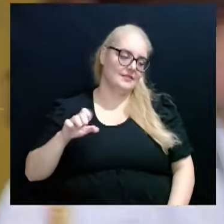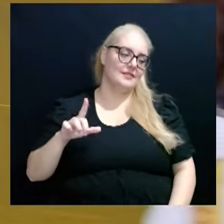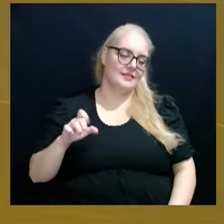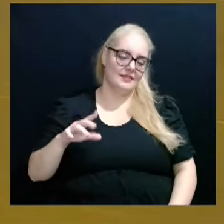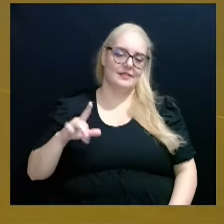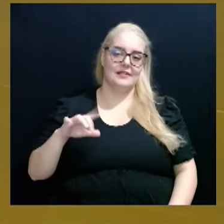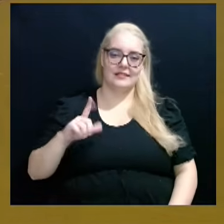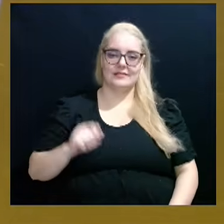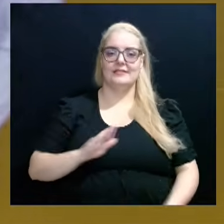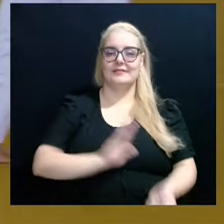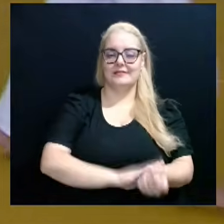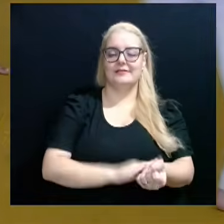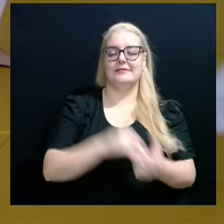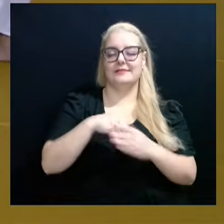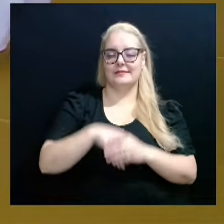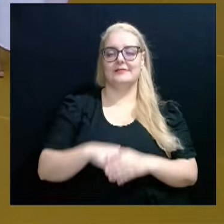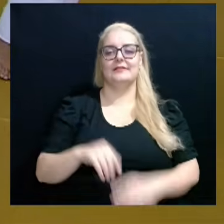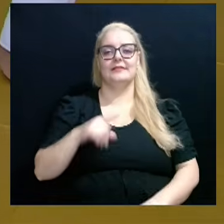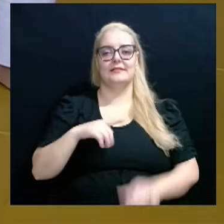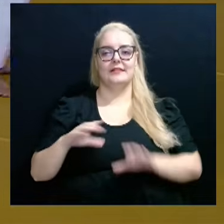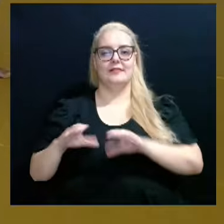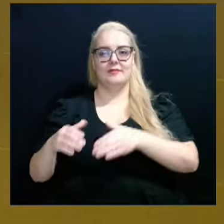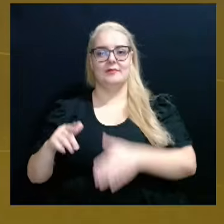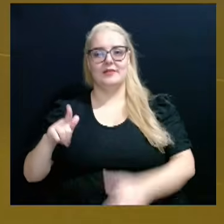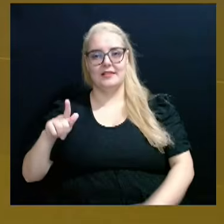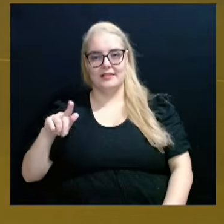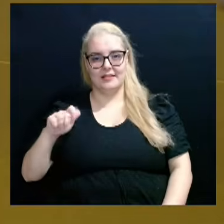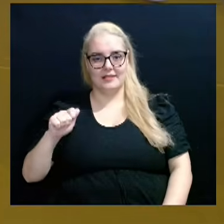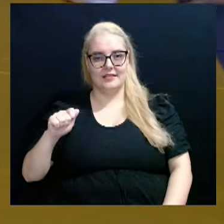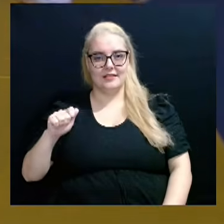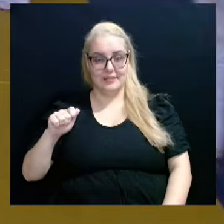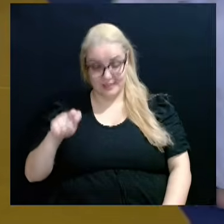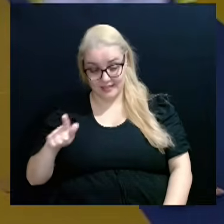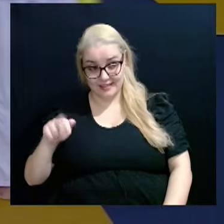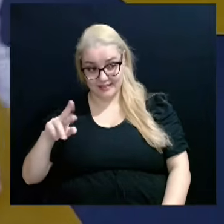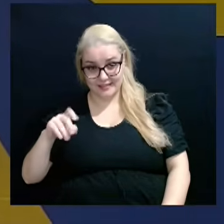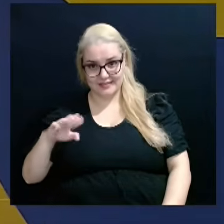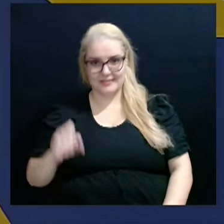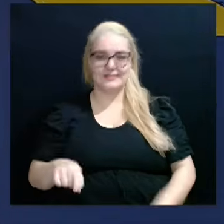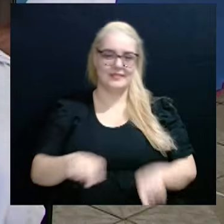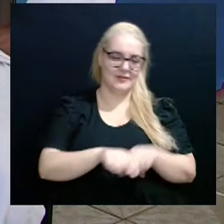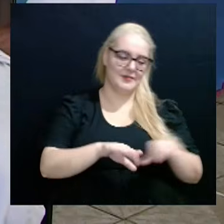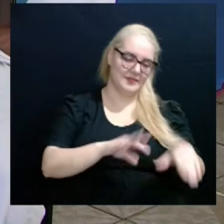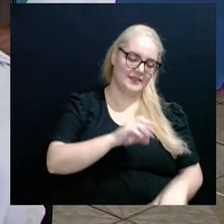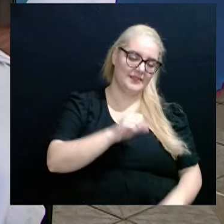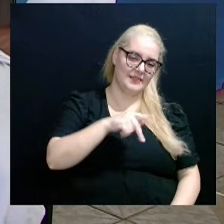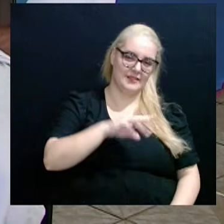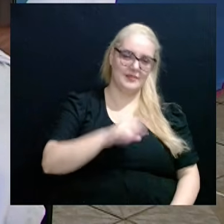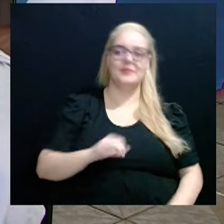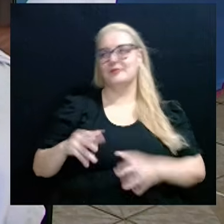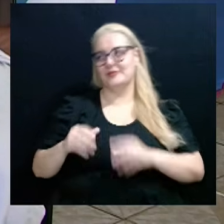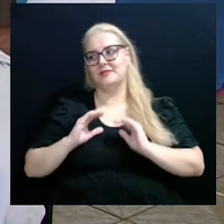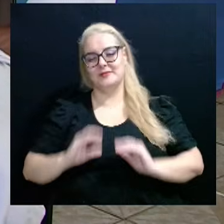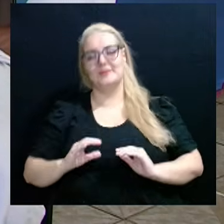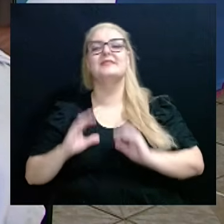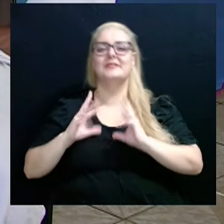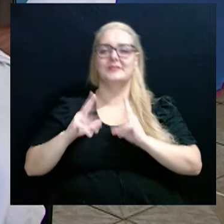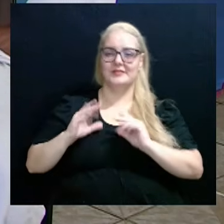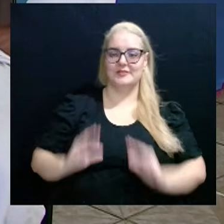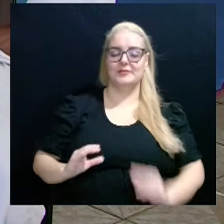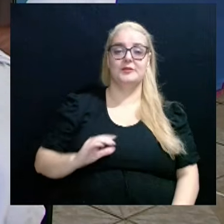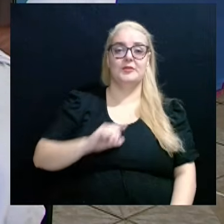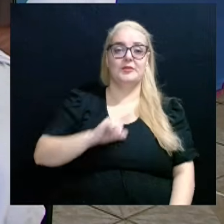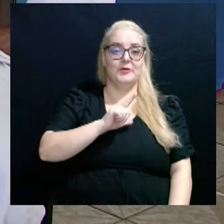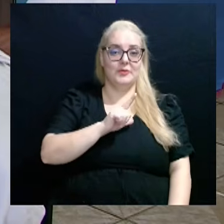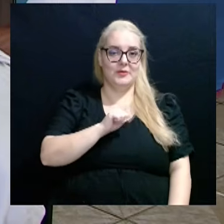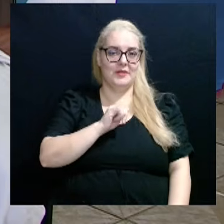existe a família Gracie e existe a família Basilino no judô também. Todo mundo disciplinado. Todo mundo disciplinado. O Sensei Lion, que hoje é professor aqui